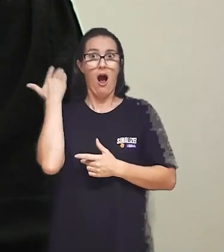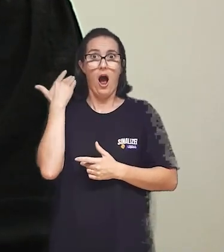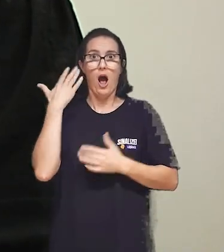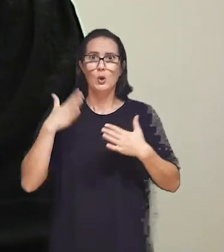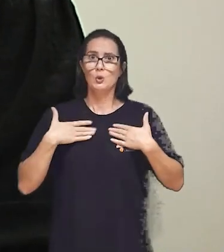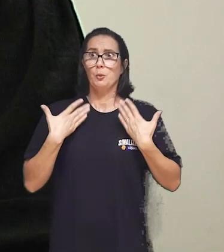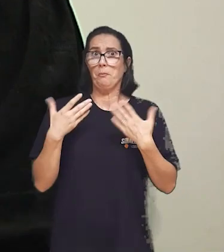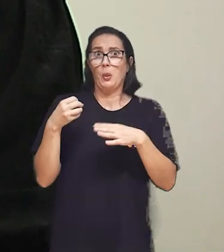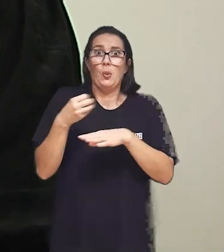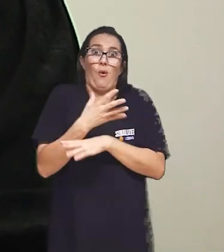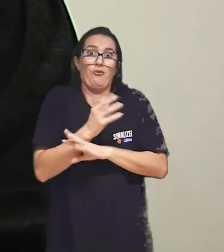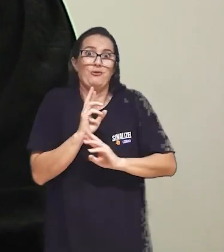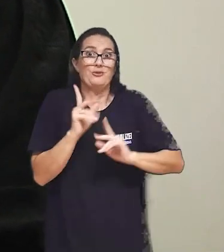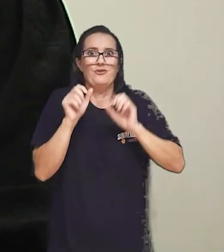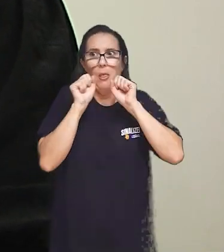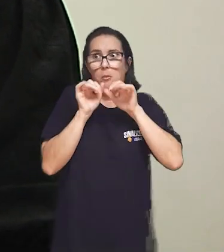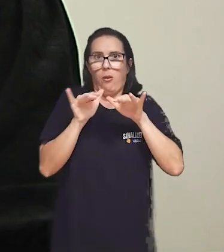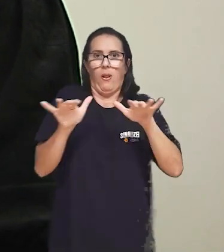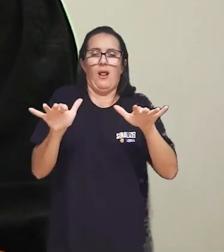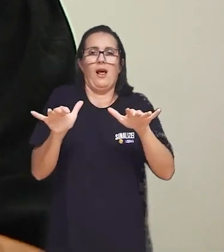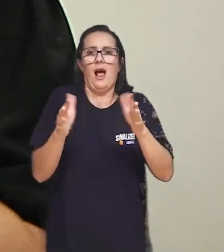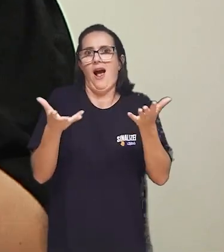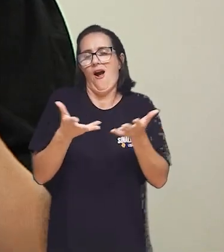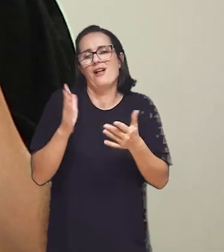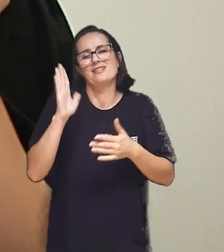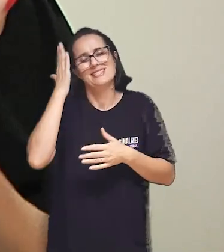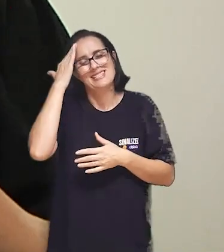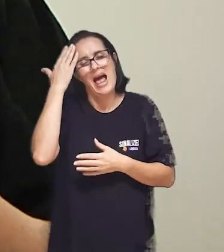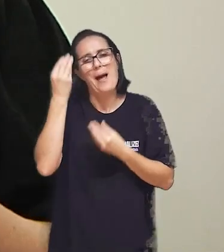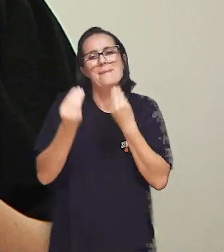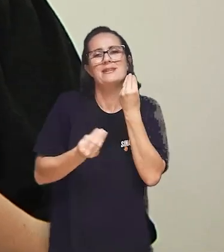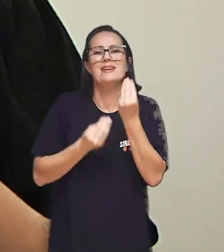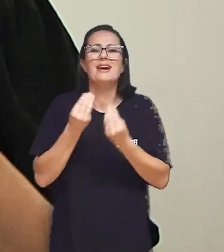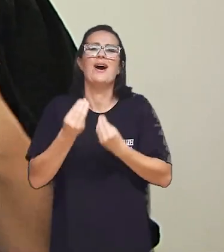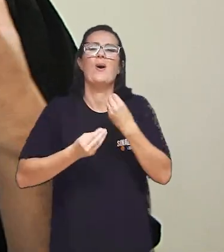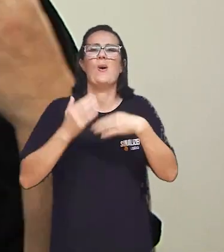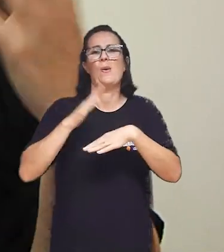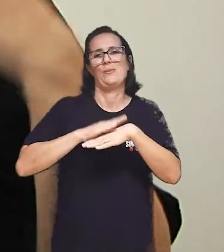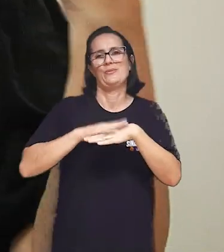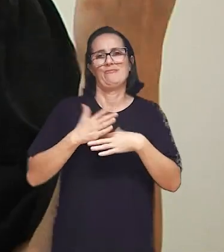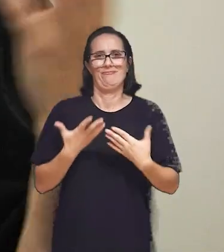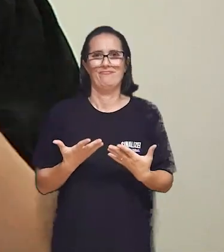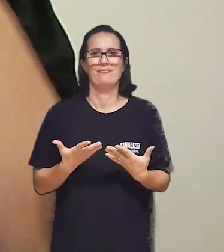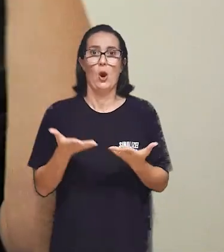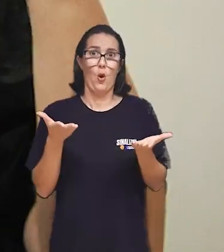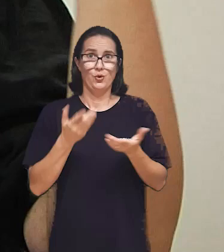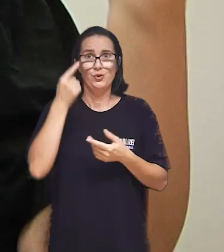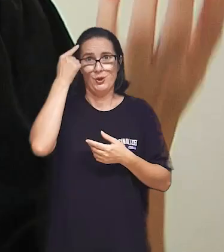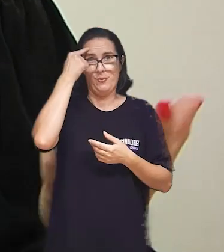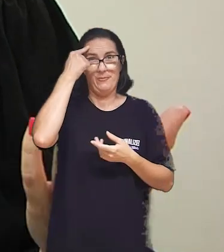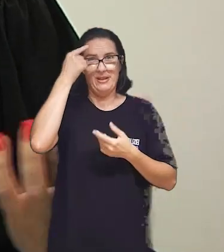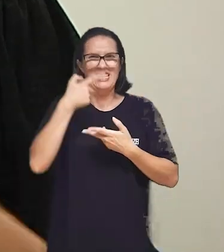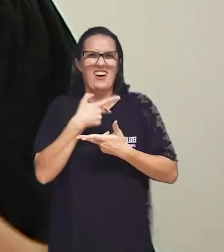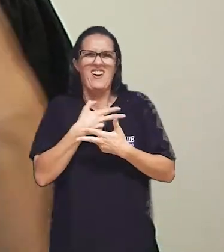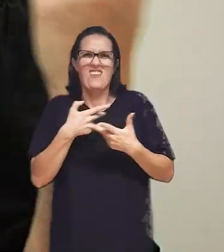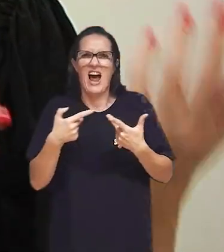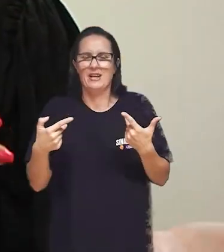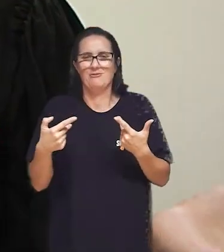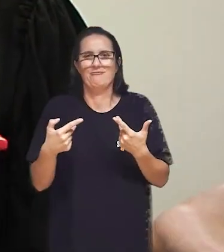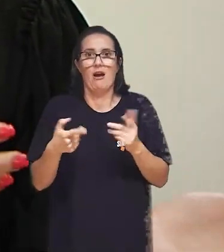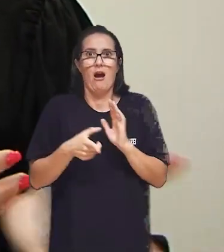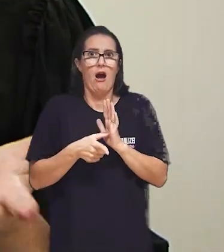época. Justamente por quê? Porque a gente hoje pensa muito mais em várias outras coisas